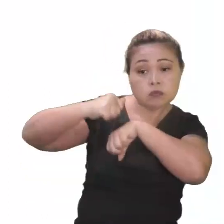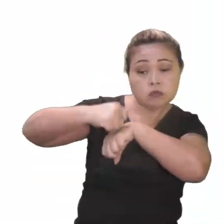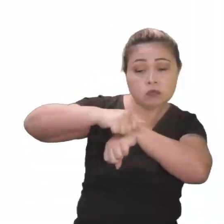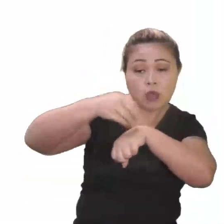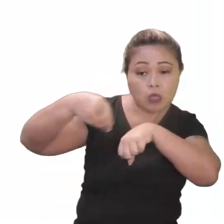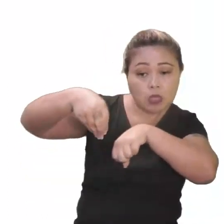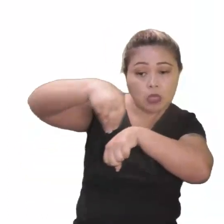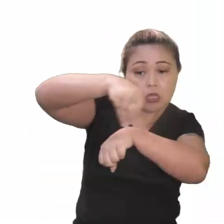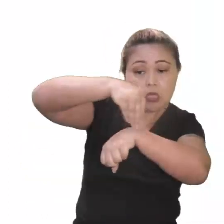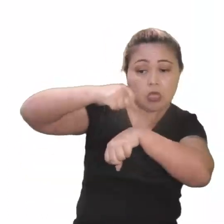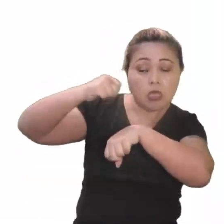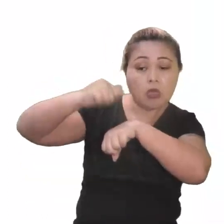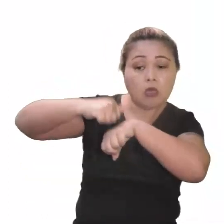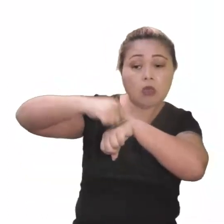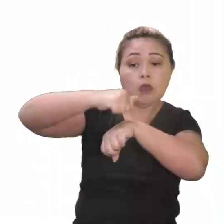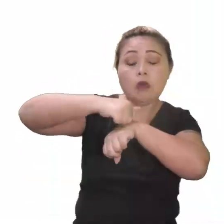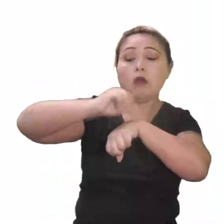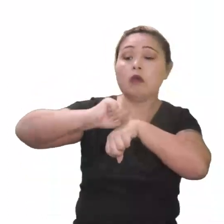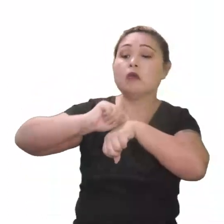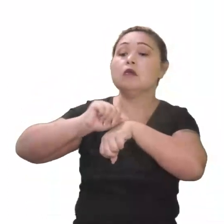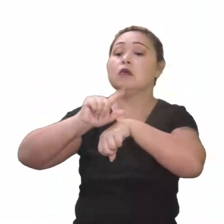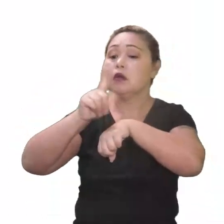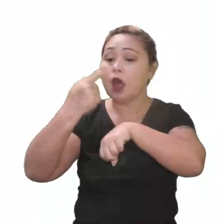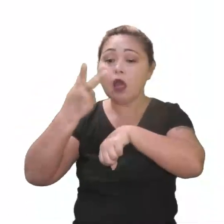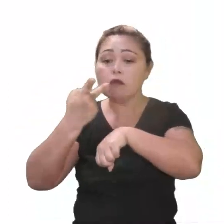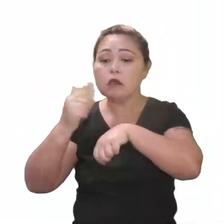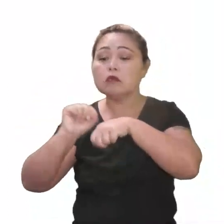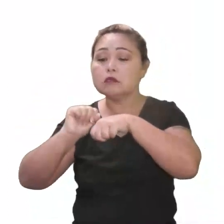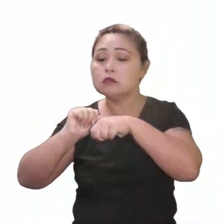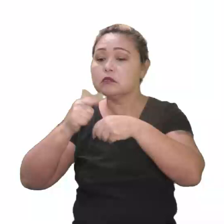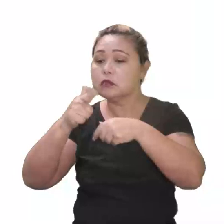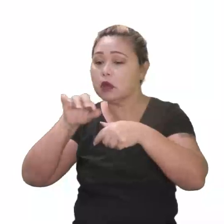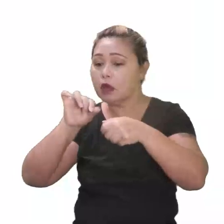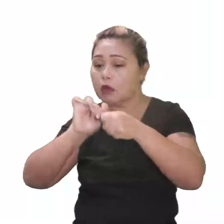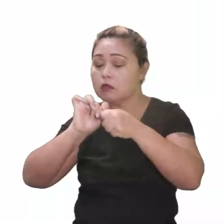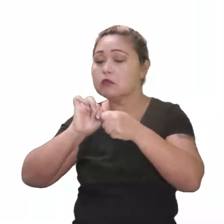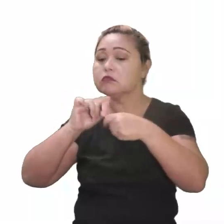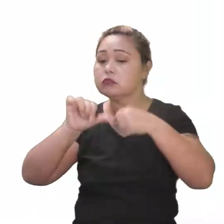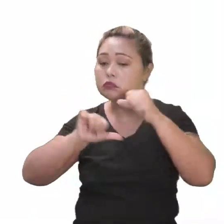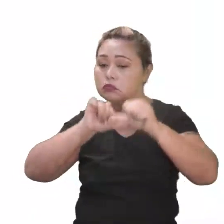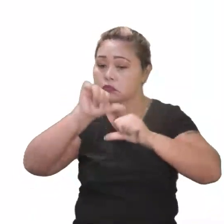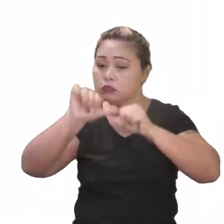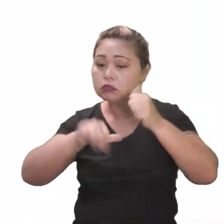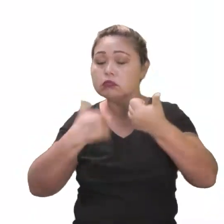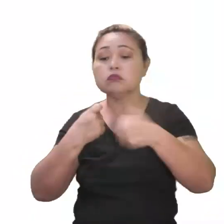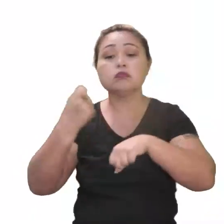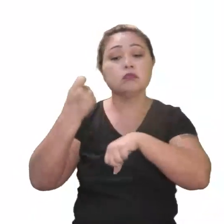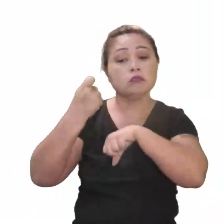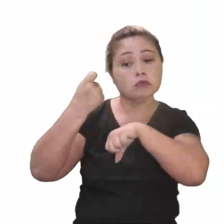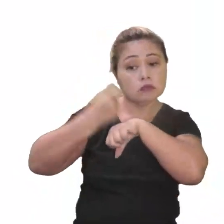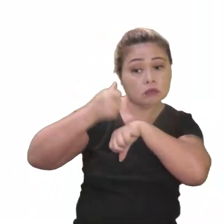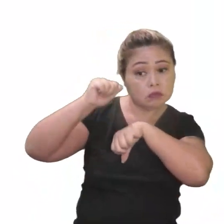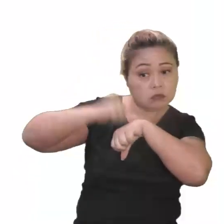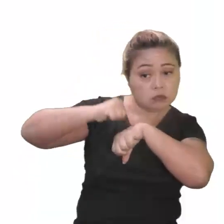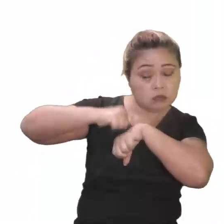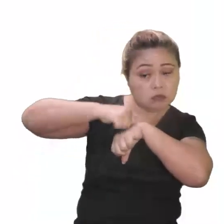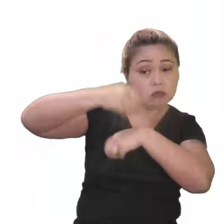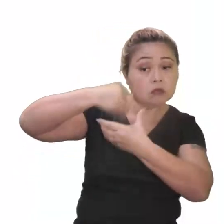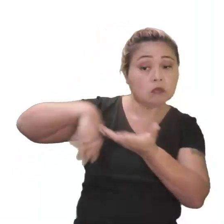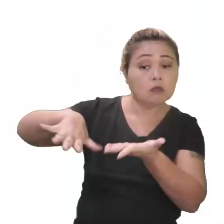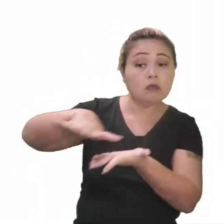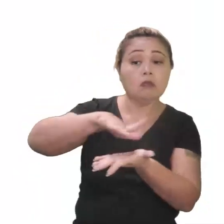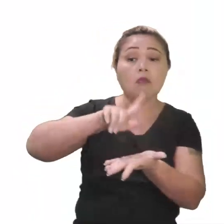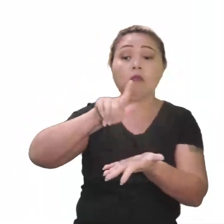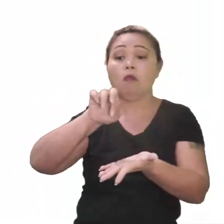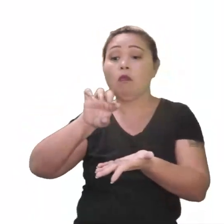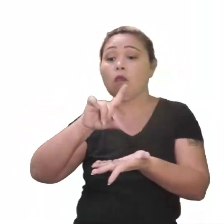rochas. É aquela diagênese, lembra que a gente falou do metamorfismo das rochas que acontecem dentro da geologia que a